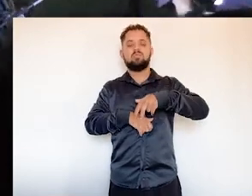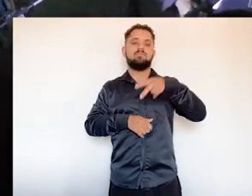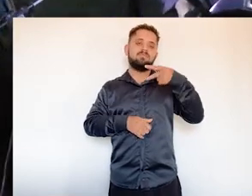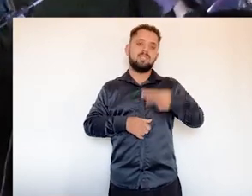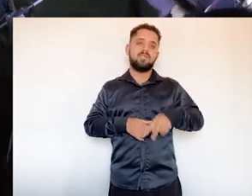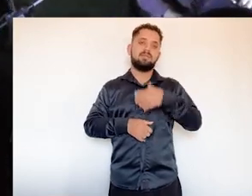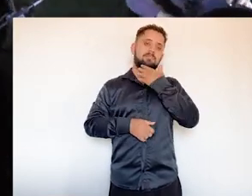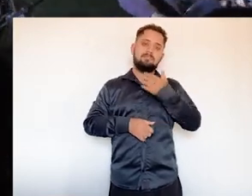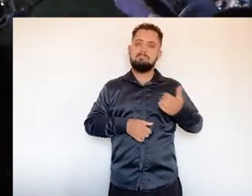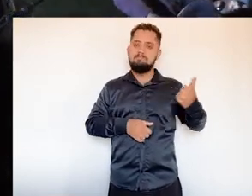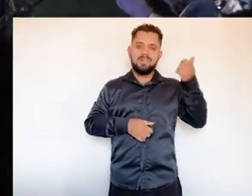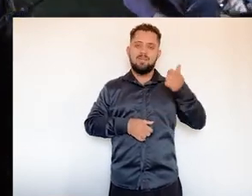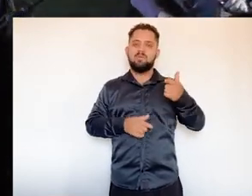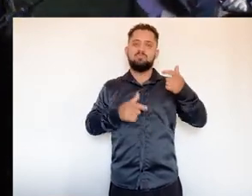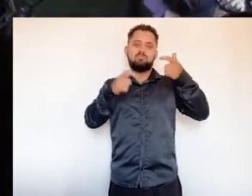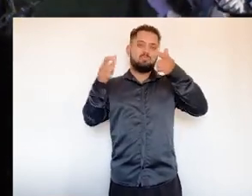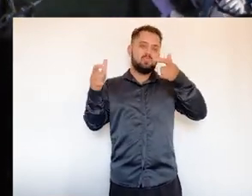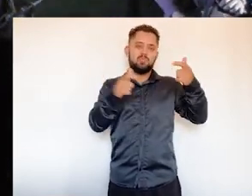Show 070.